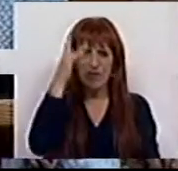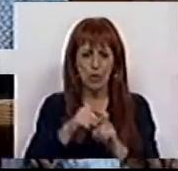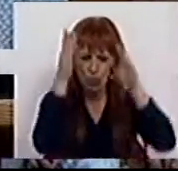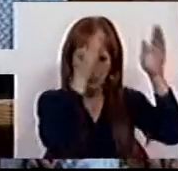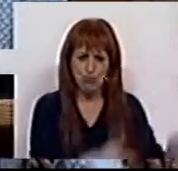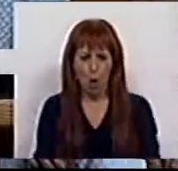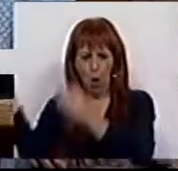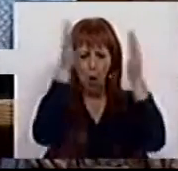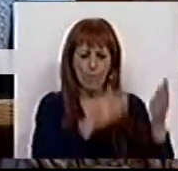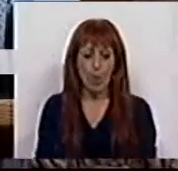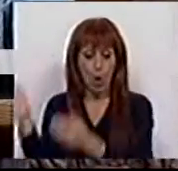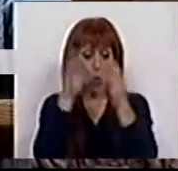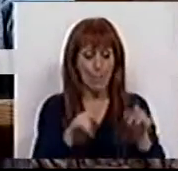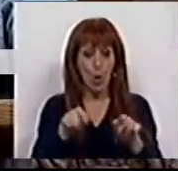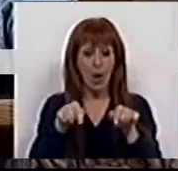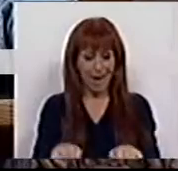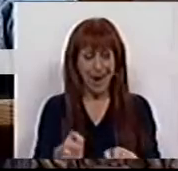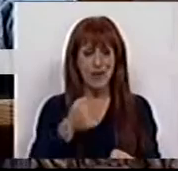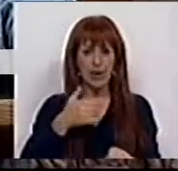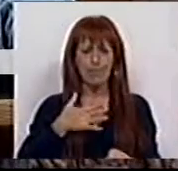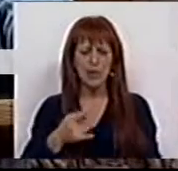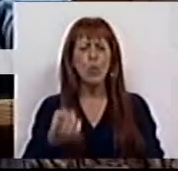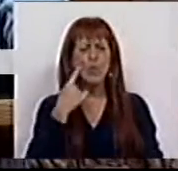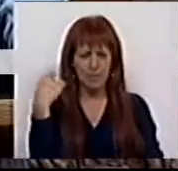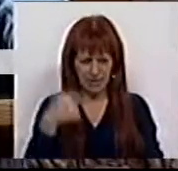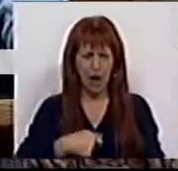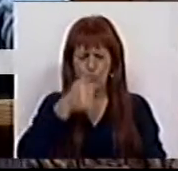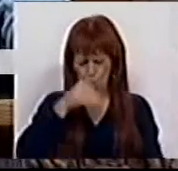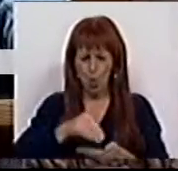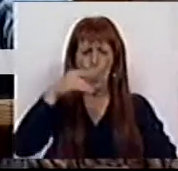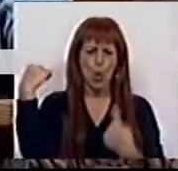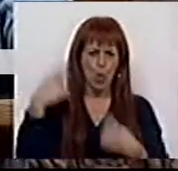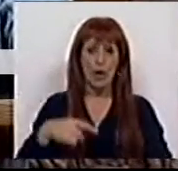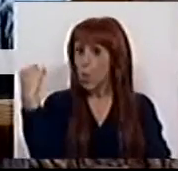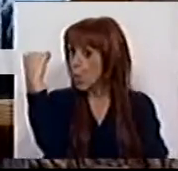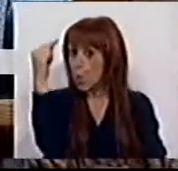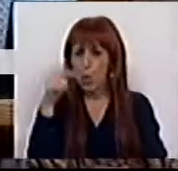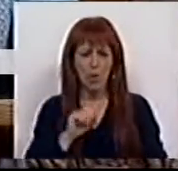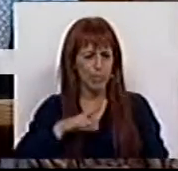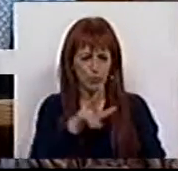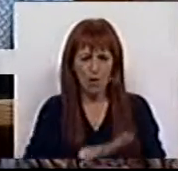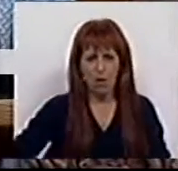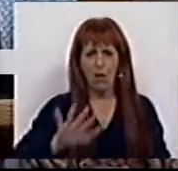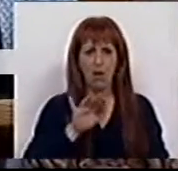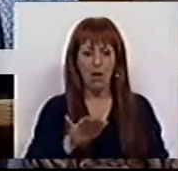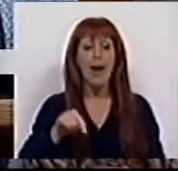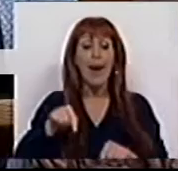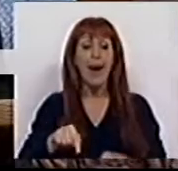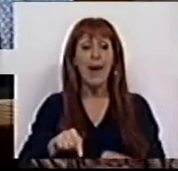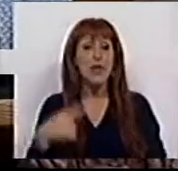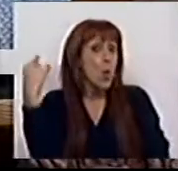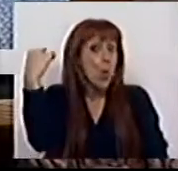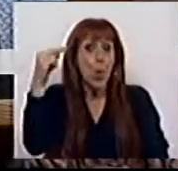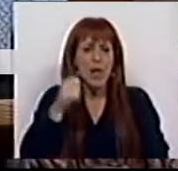capacidade produtiva. Esta é uma empresa que tem conhecimento acumulado, único no nosso país. Esta é